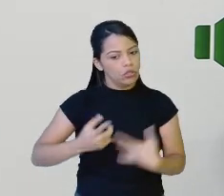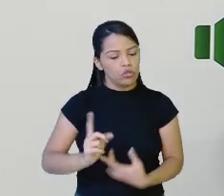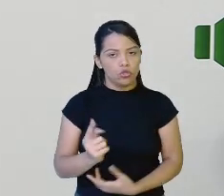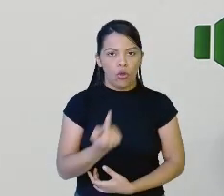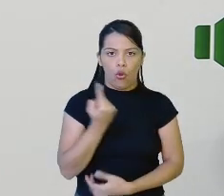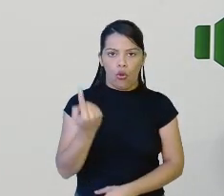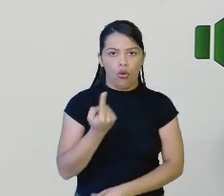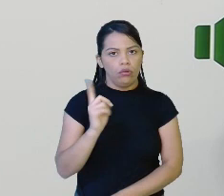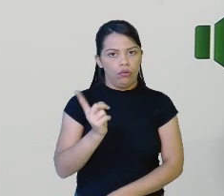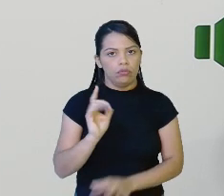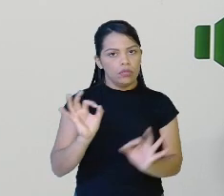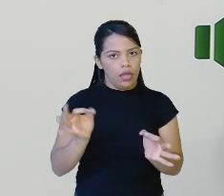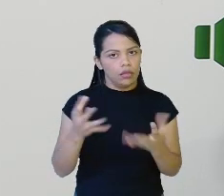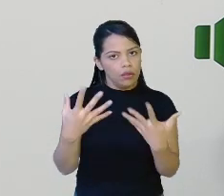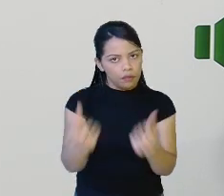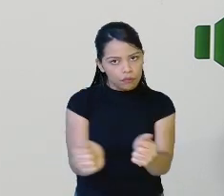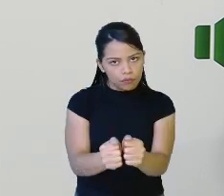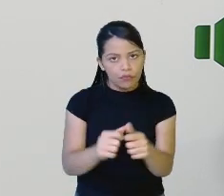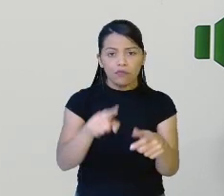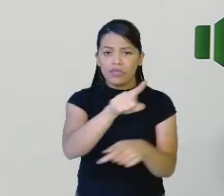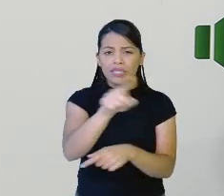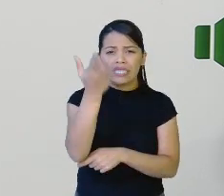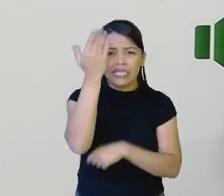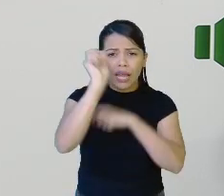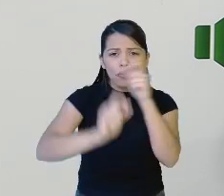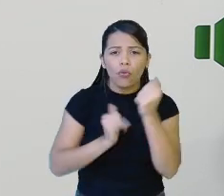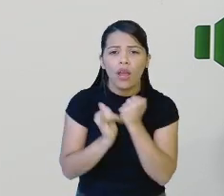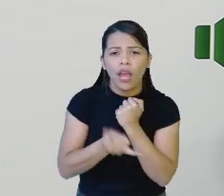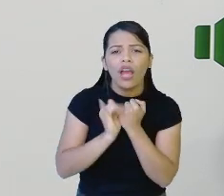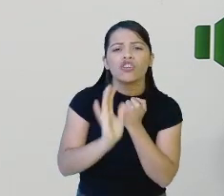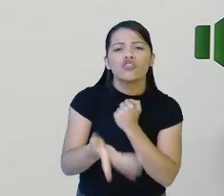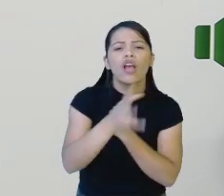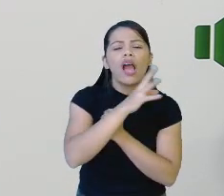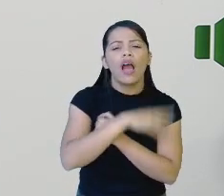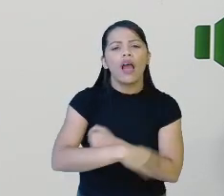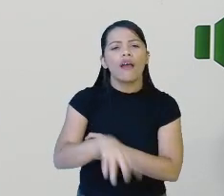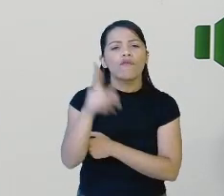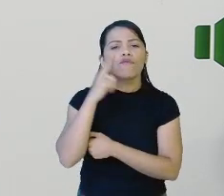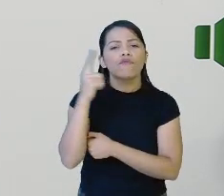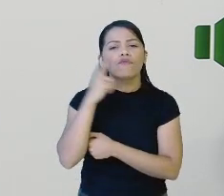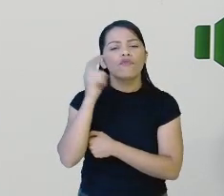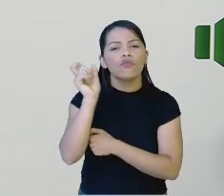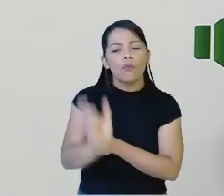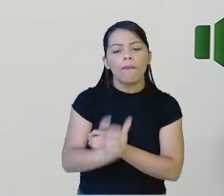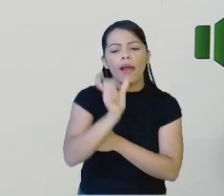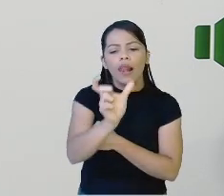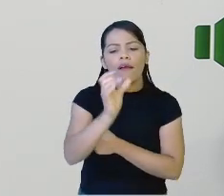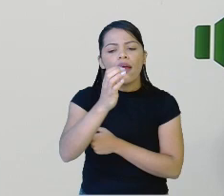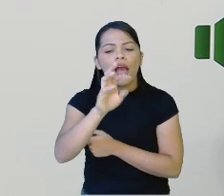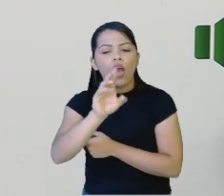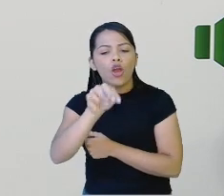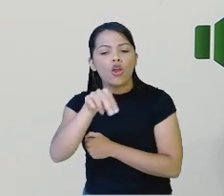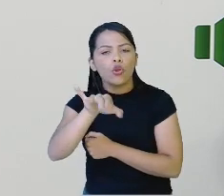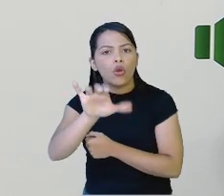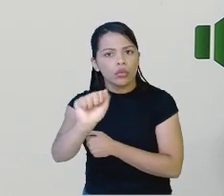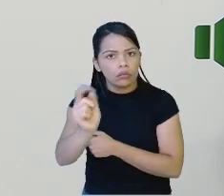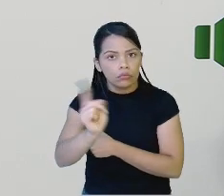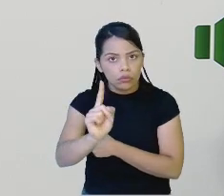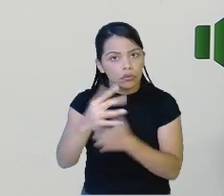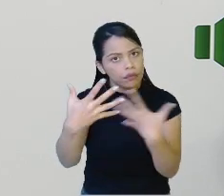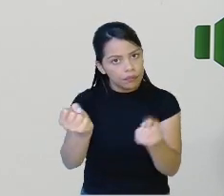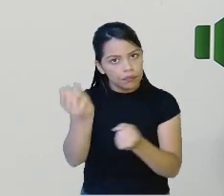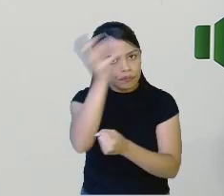certo? Você sabe o que é uma crônica? Já ouviu falar essa palavra? Não? Vamos aprender? Então vamos